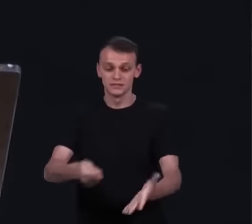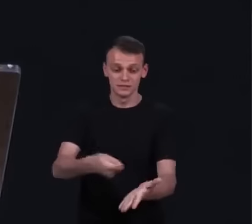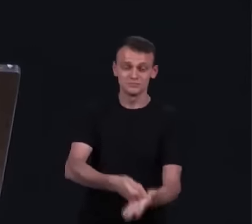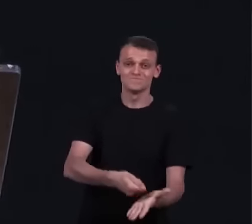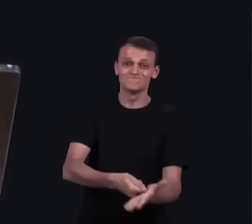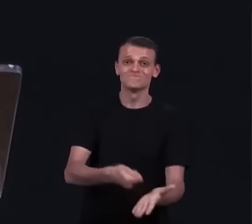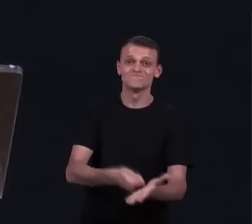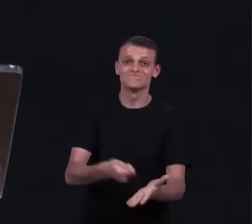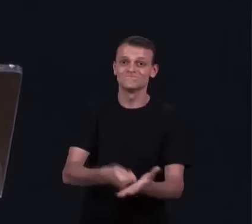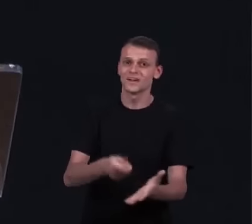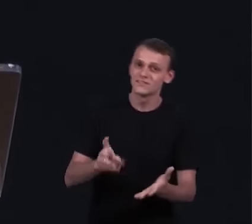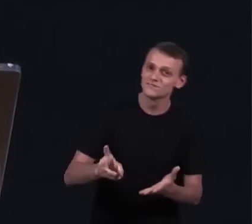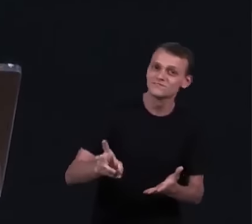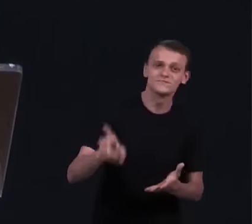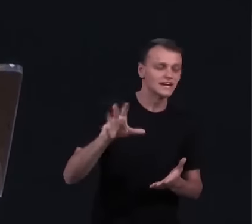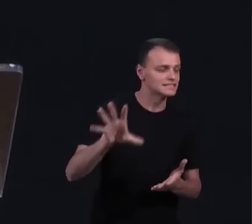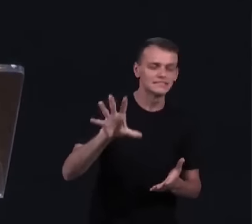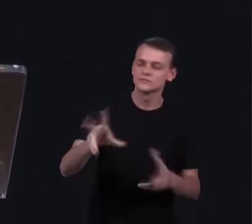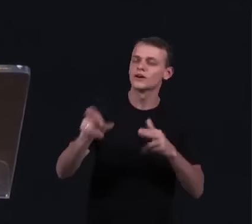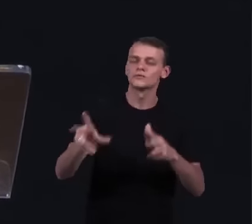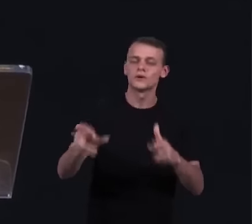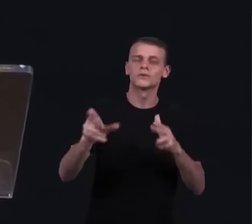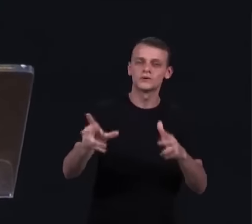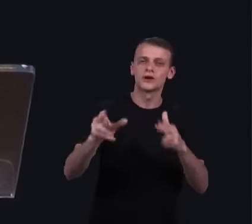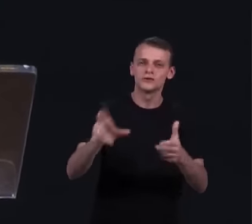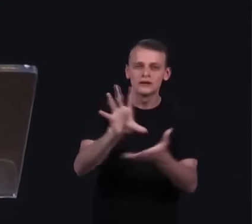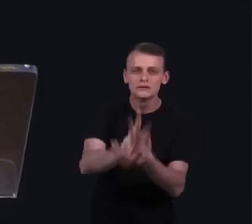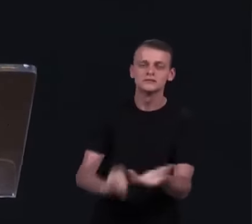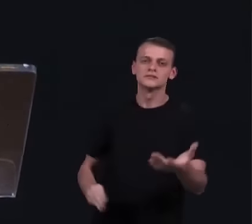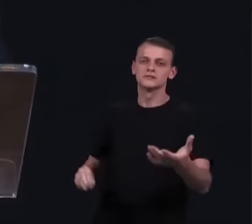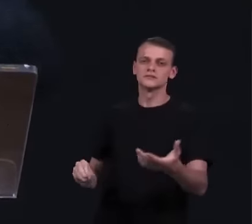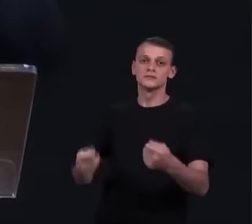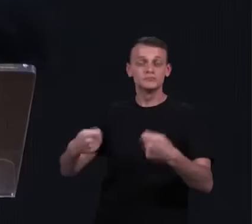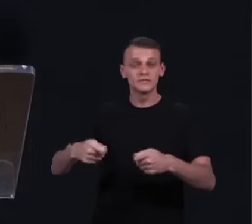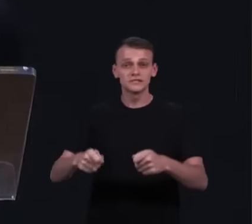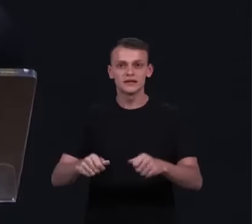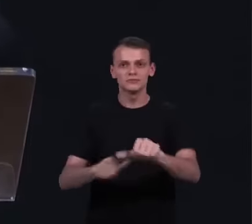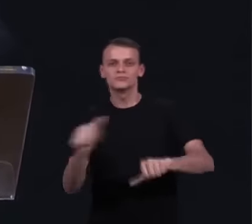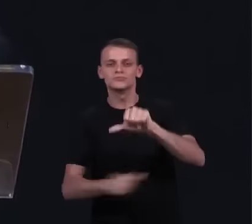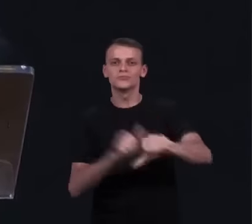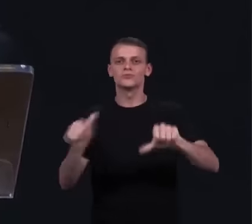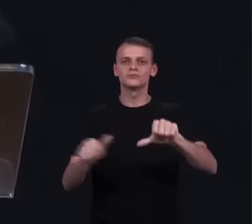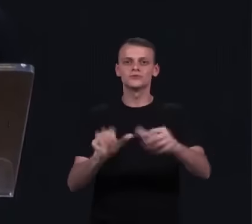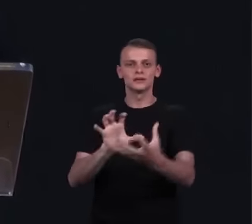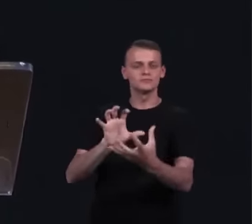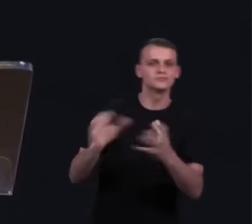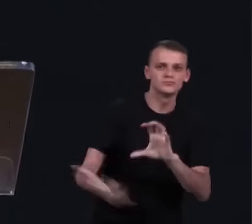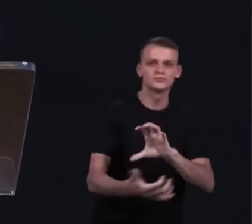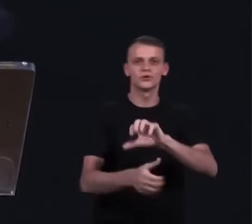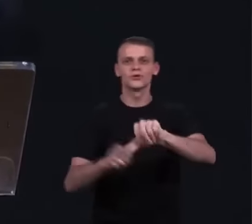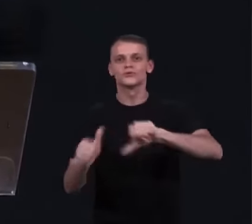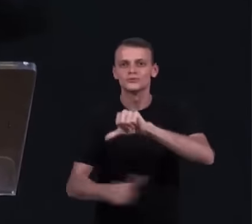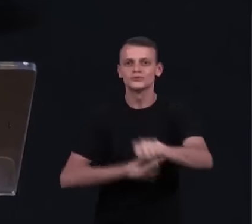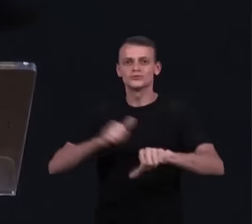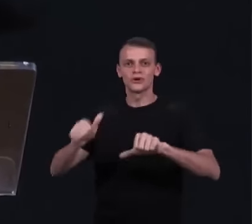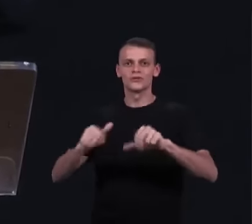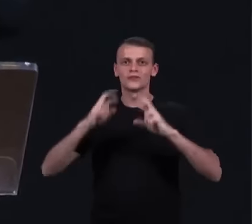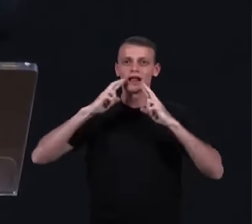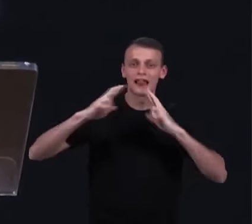reagem da mesma forma, mas chega um tempo que tem que quebrar o ciclo da raiva, o ciclo da